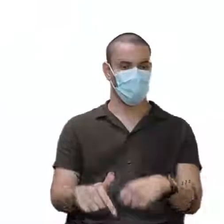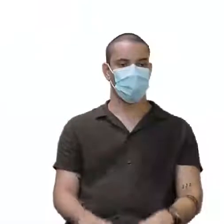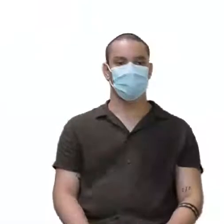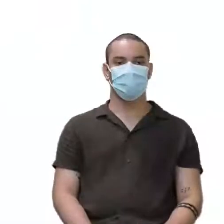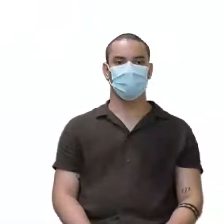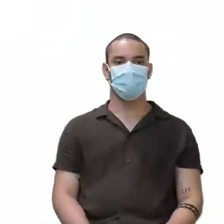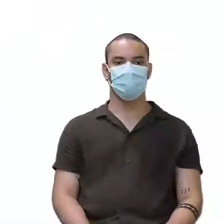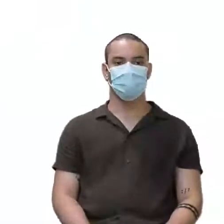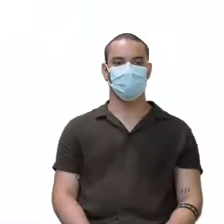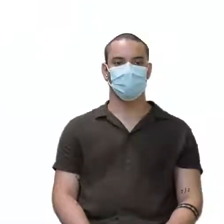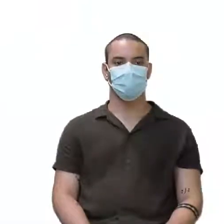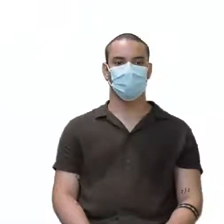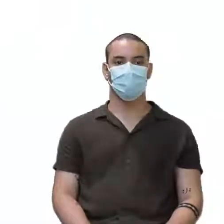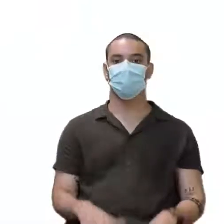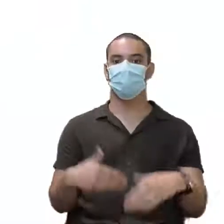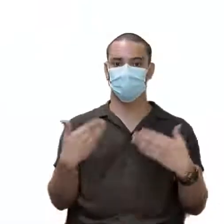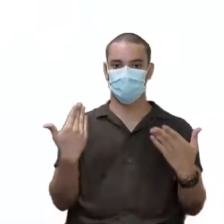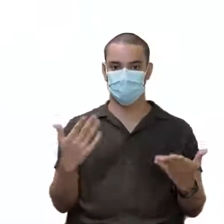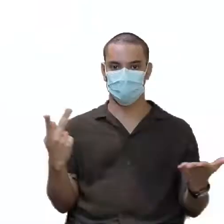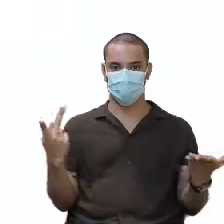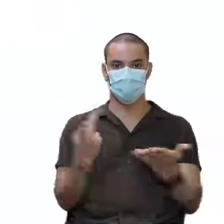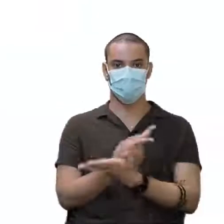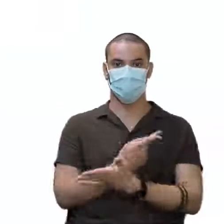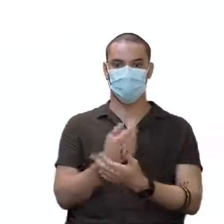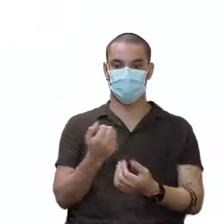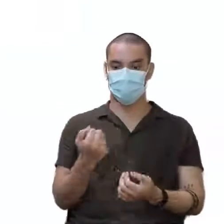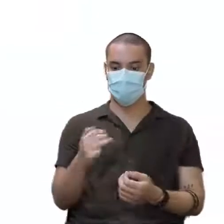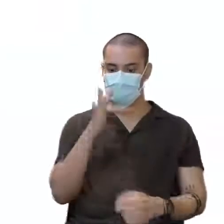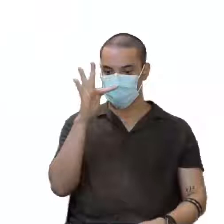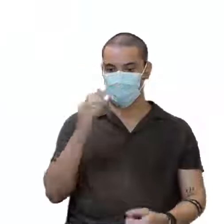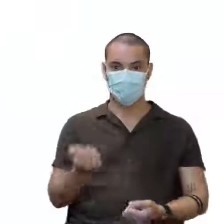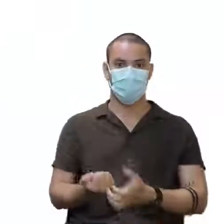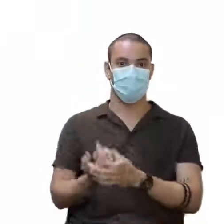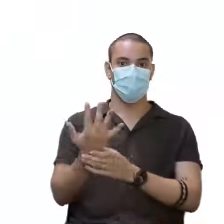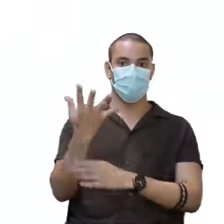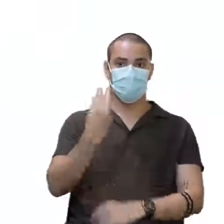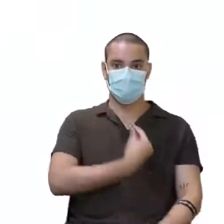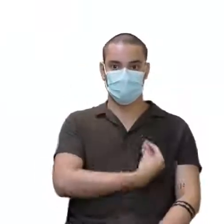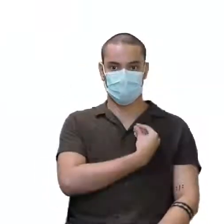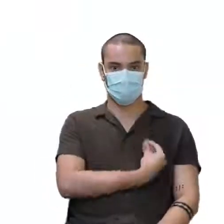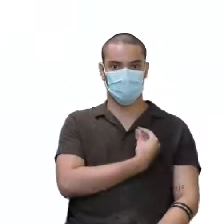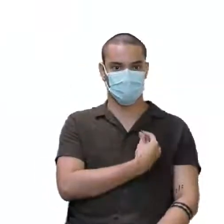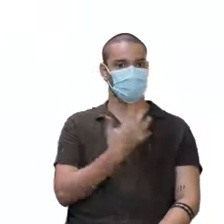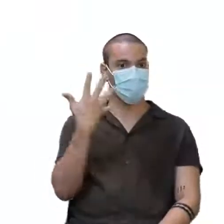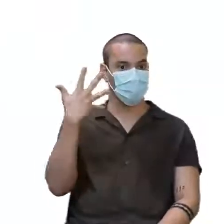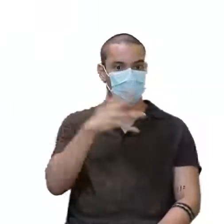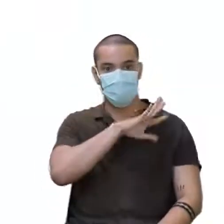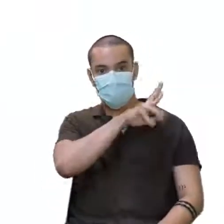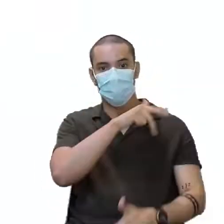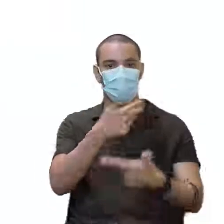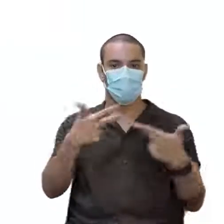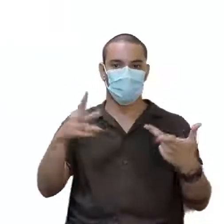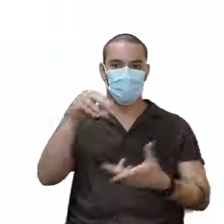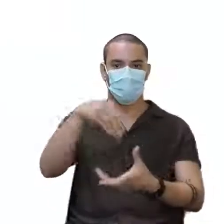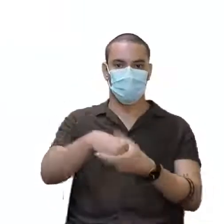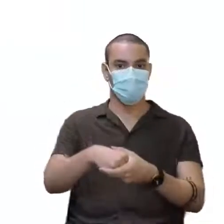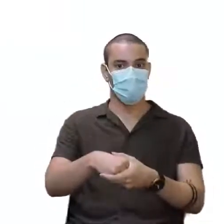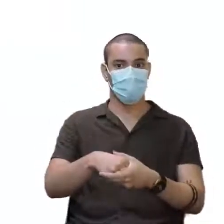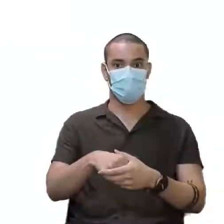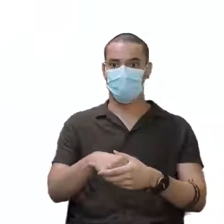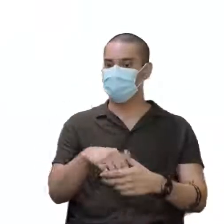Uma rocha nua. As condições para que plantas e animais sobrevivam ou se instalem nesse ambiente, elas